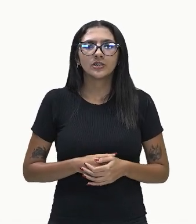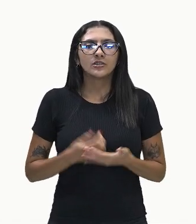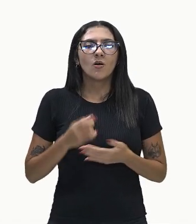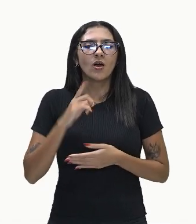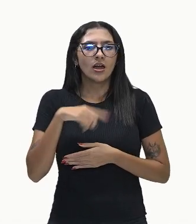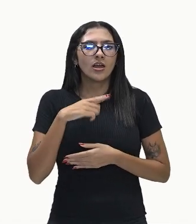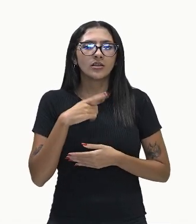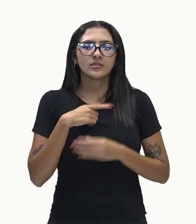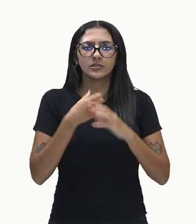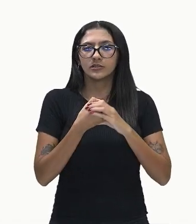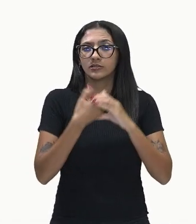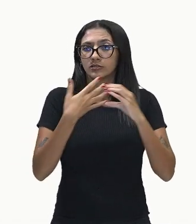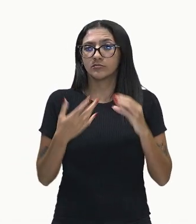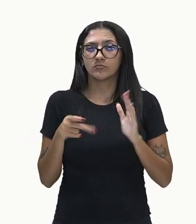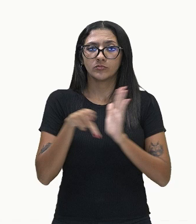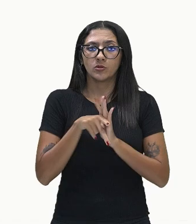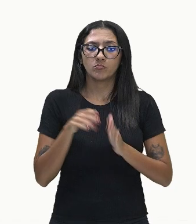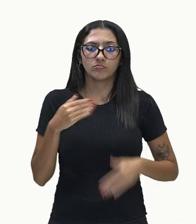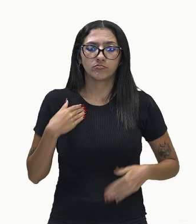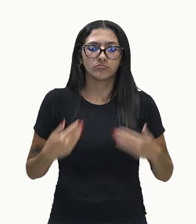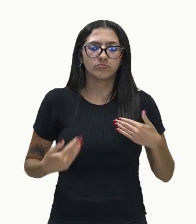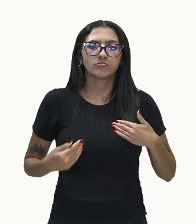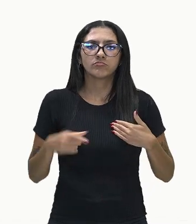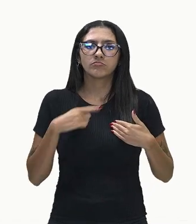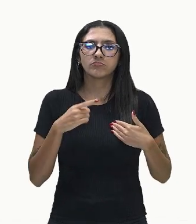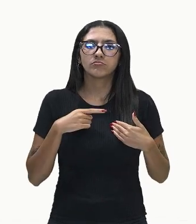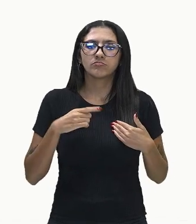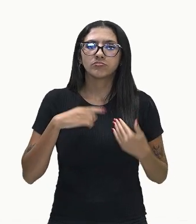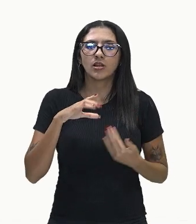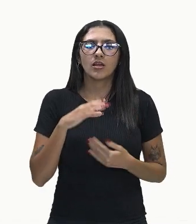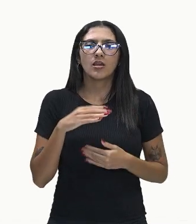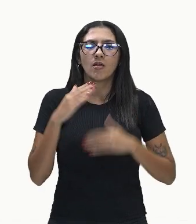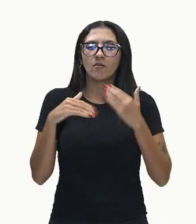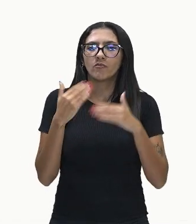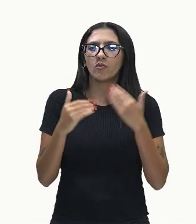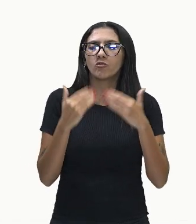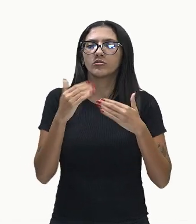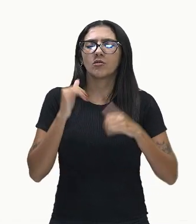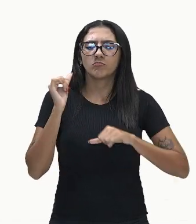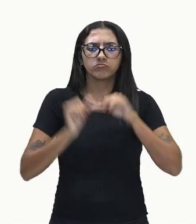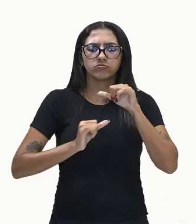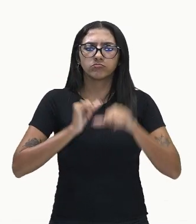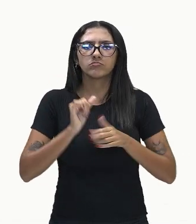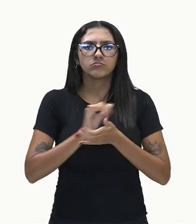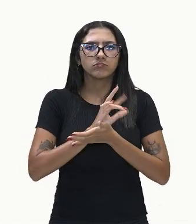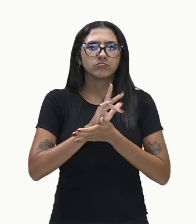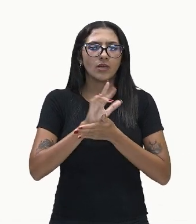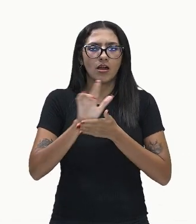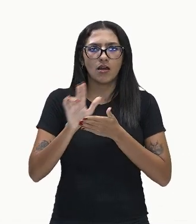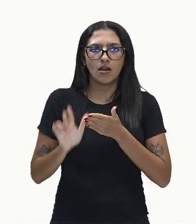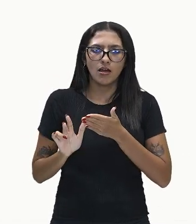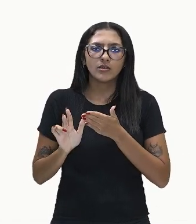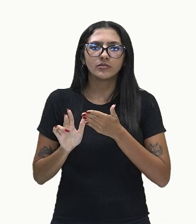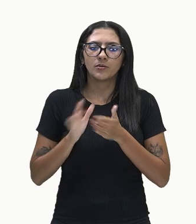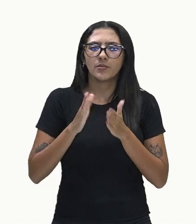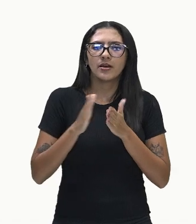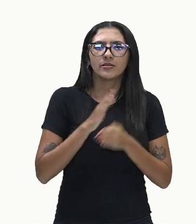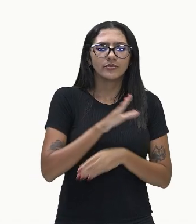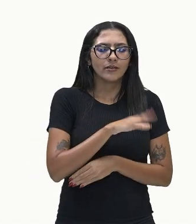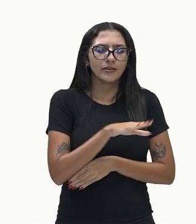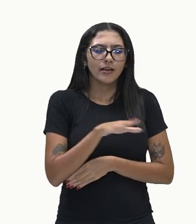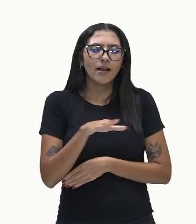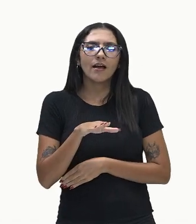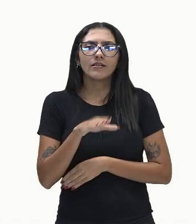de maturidade sexual que ocorre de mudança, né, da infância